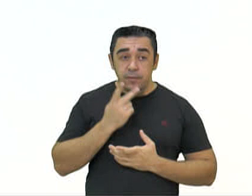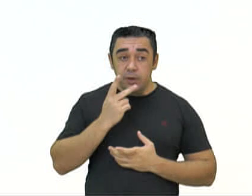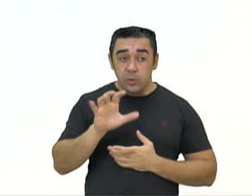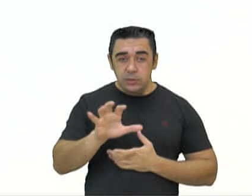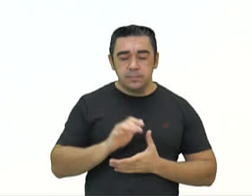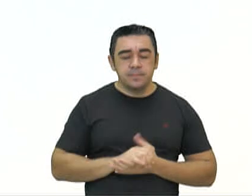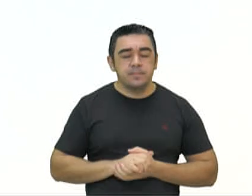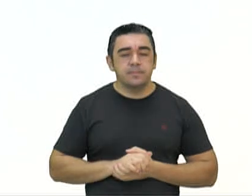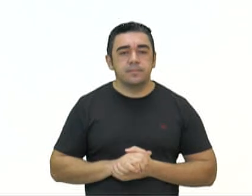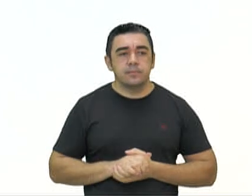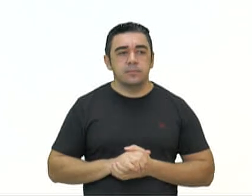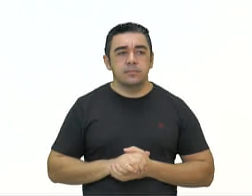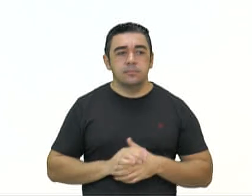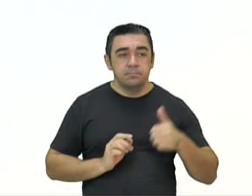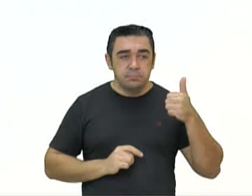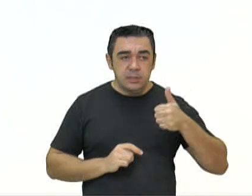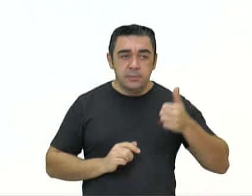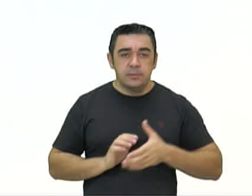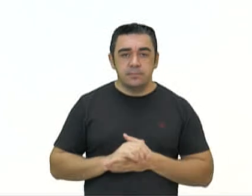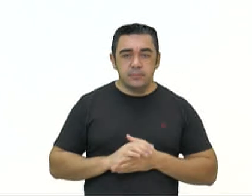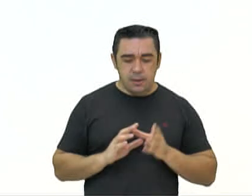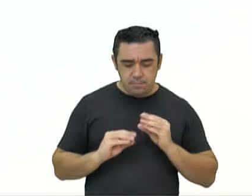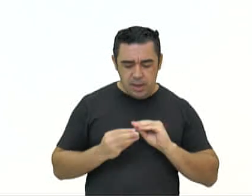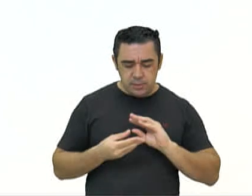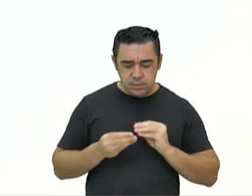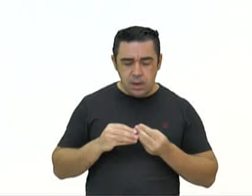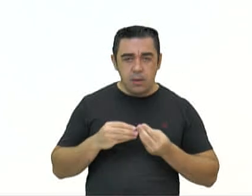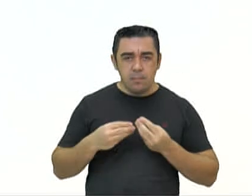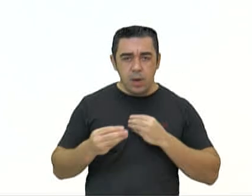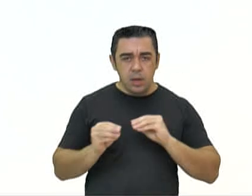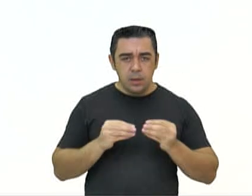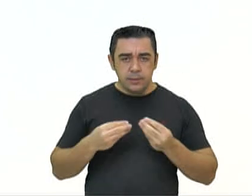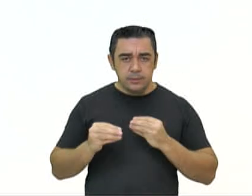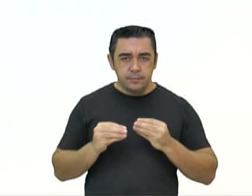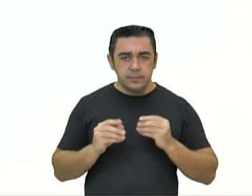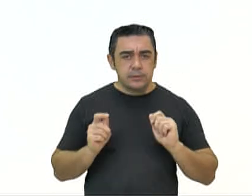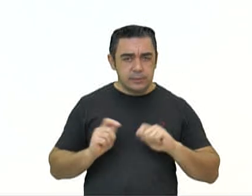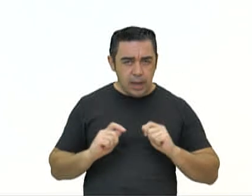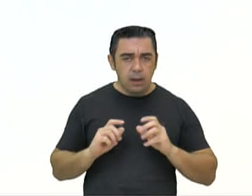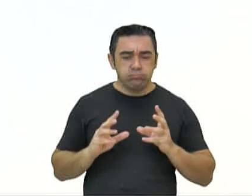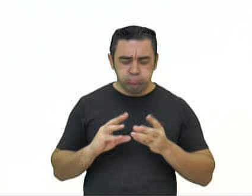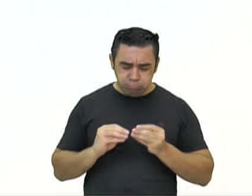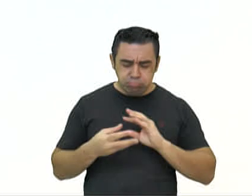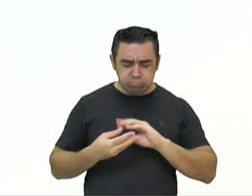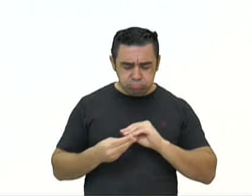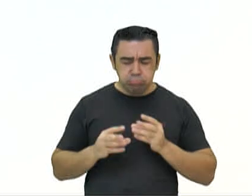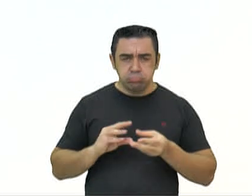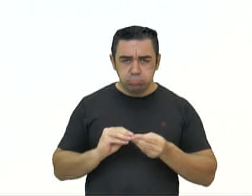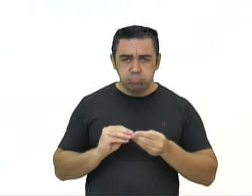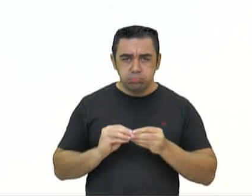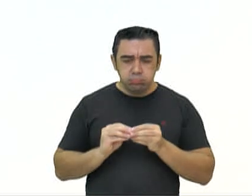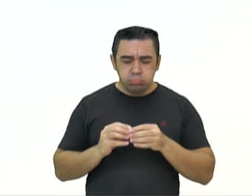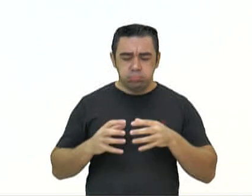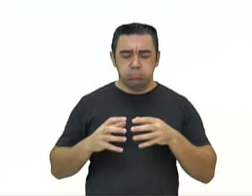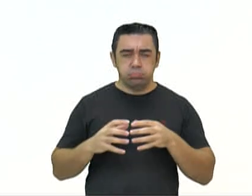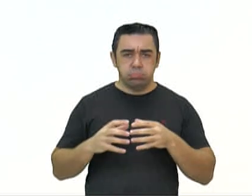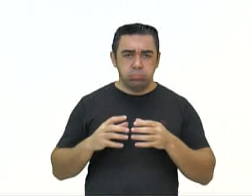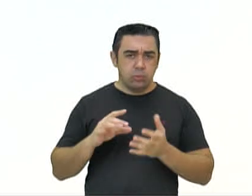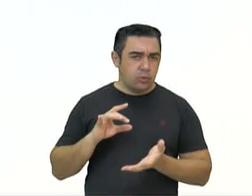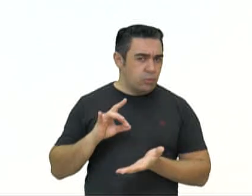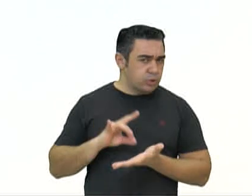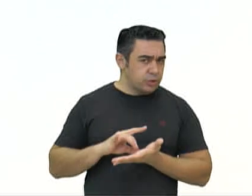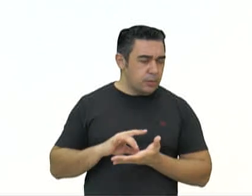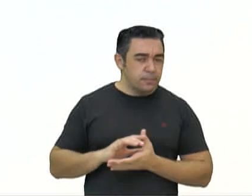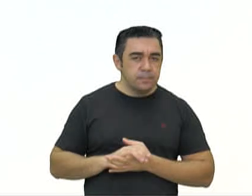afirmações. Primeiro, a massinha é flexível, ou seja, ela pode se deformar e voltar à sua forma original.